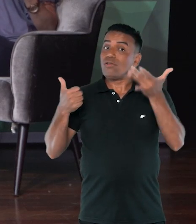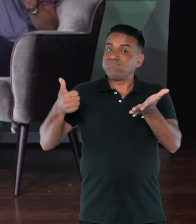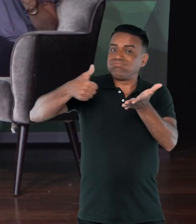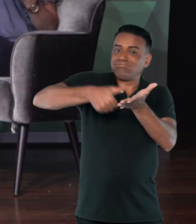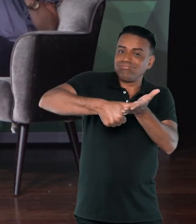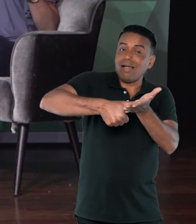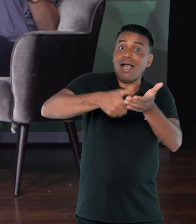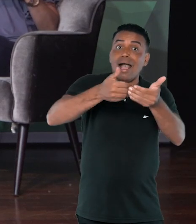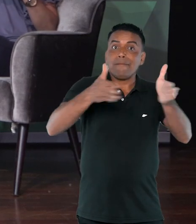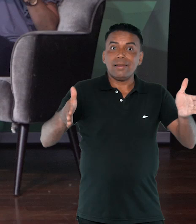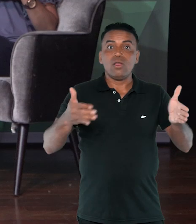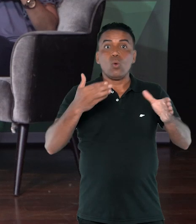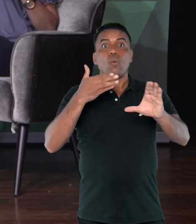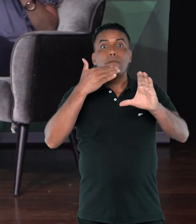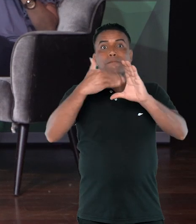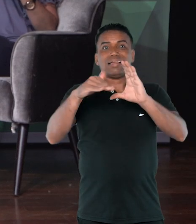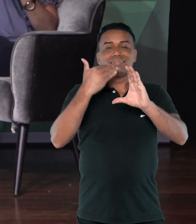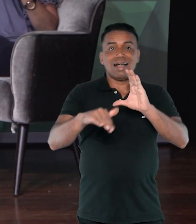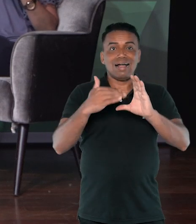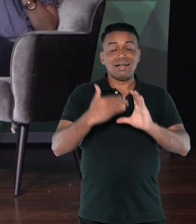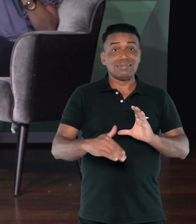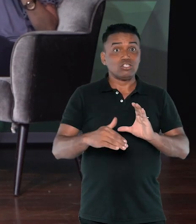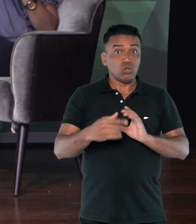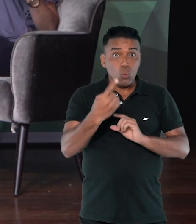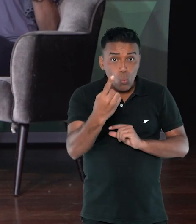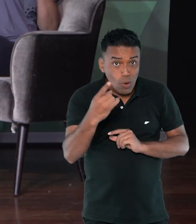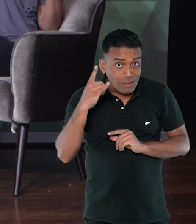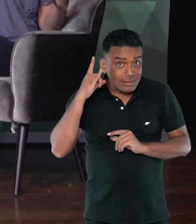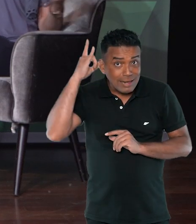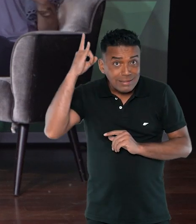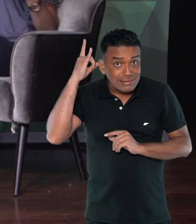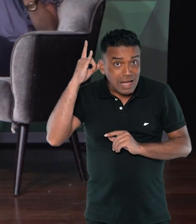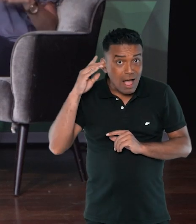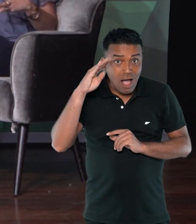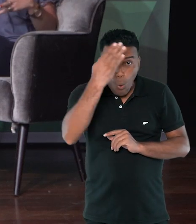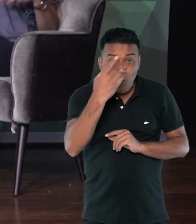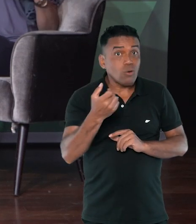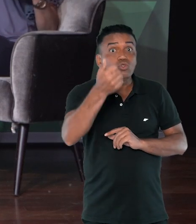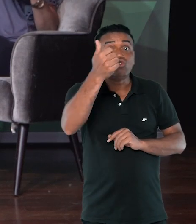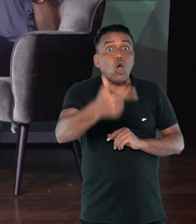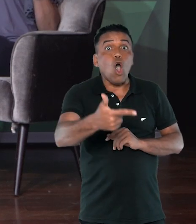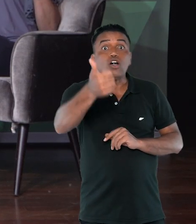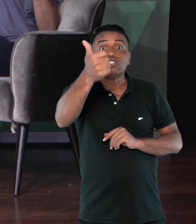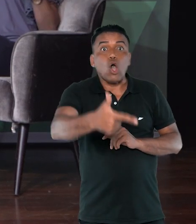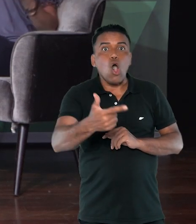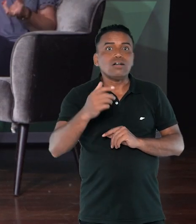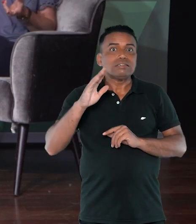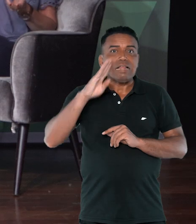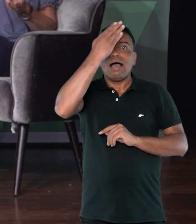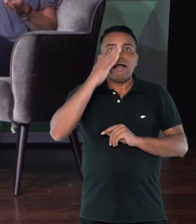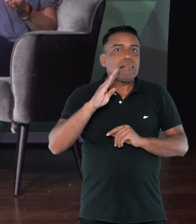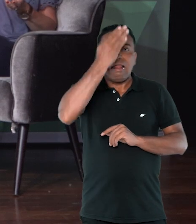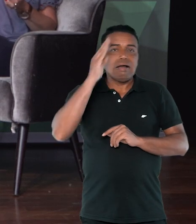chocada. Então, o tal do celular está muito presente mesmo, assim. Enganos, tropeços, né?